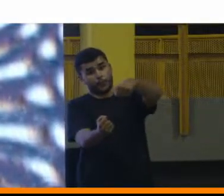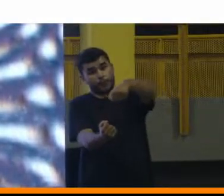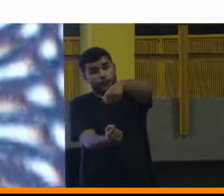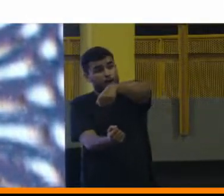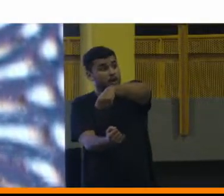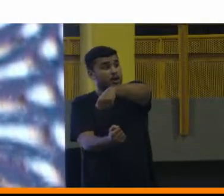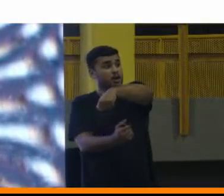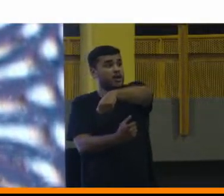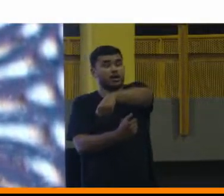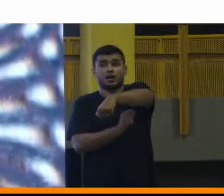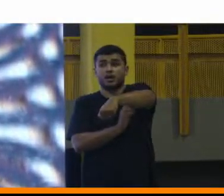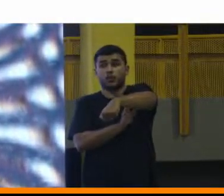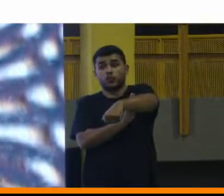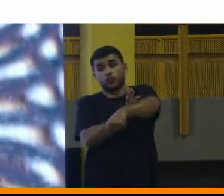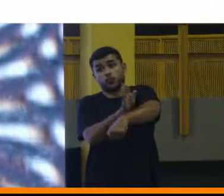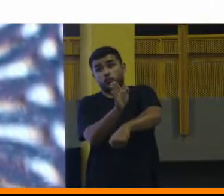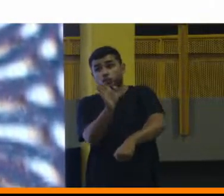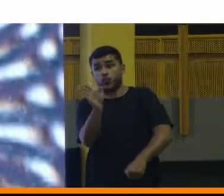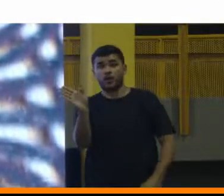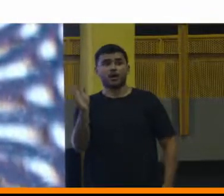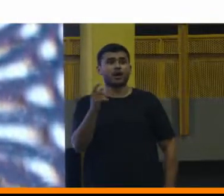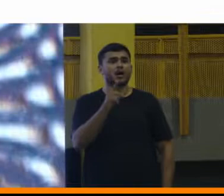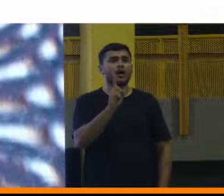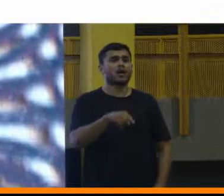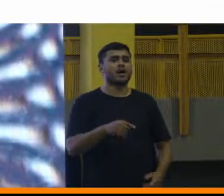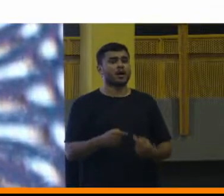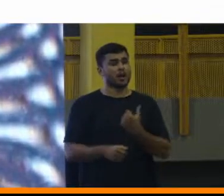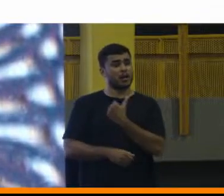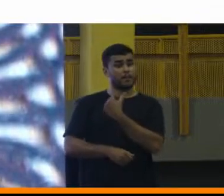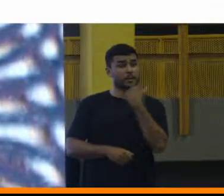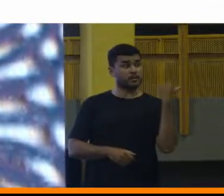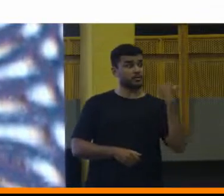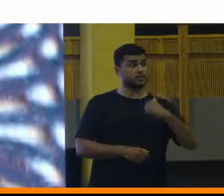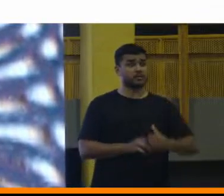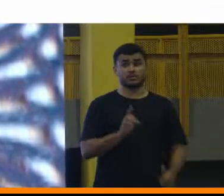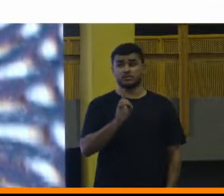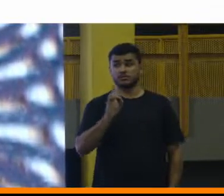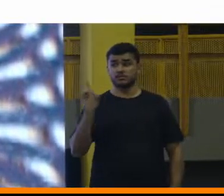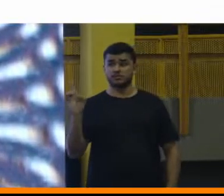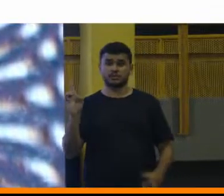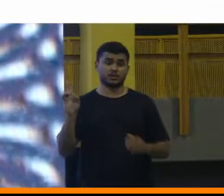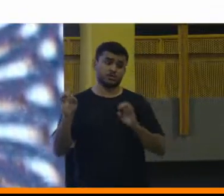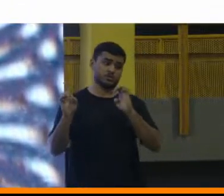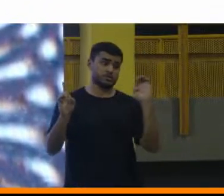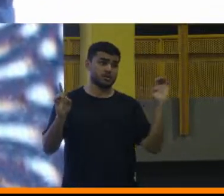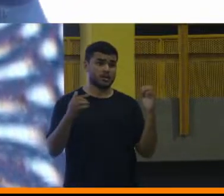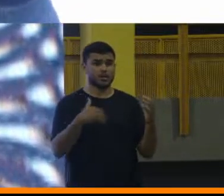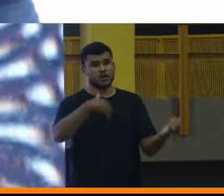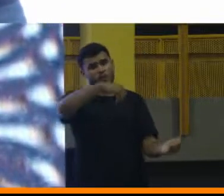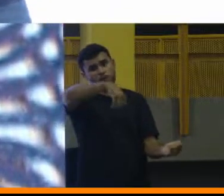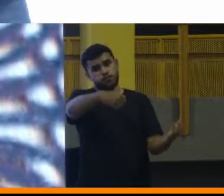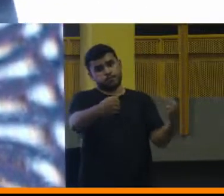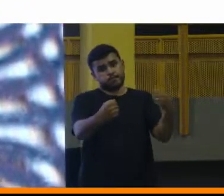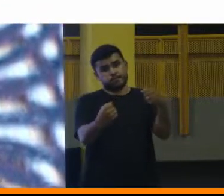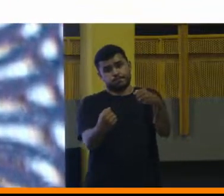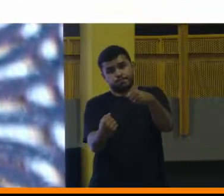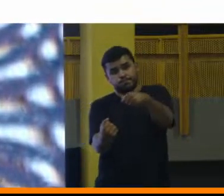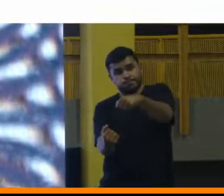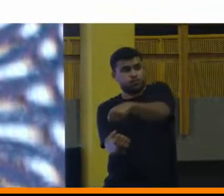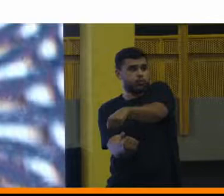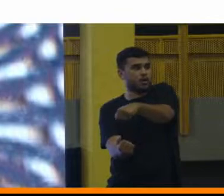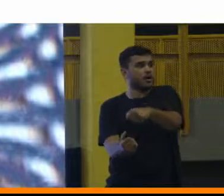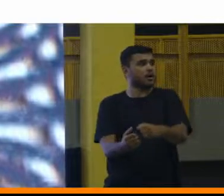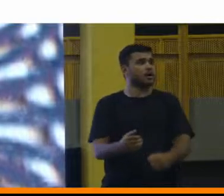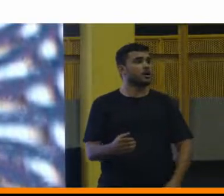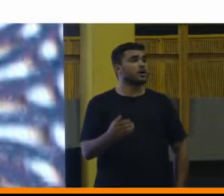estou acelerando para a direita, mas todo mundo se sente jogado para fora. Então a sensação de ser jogado para um